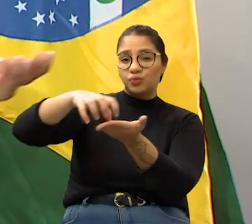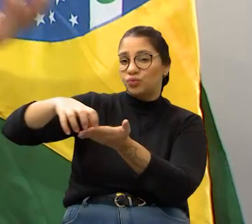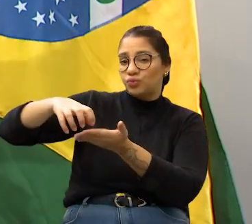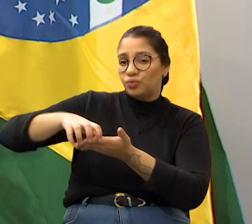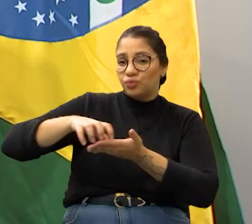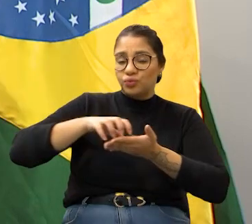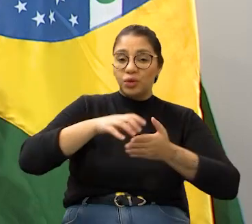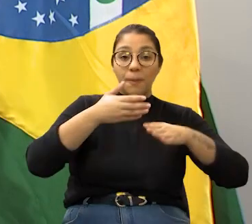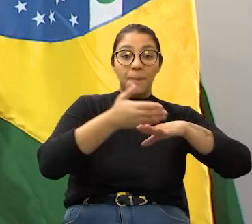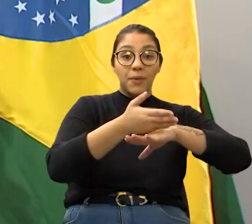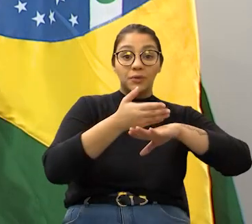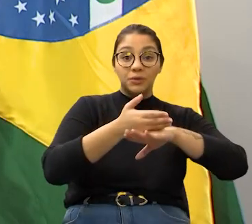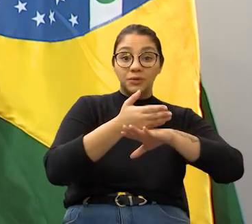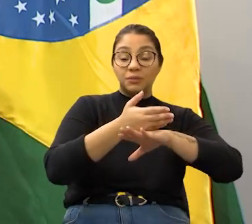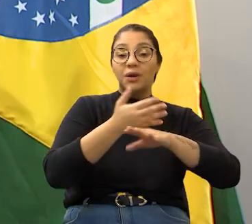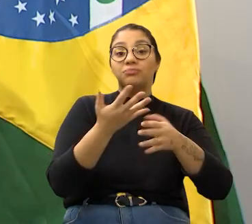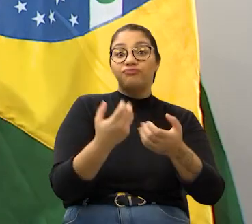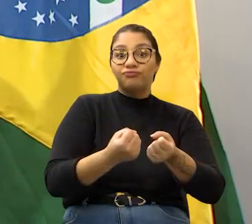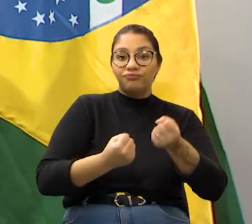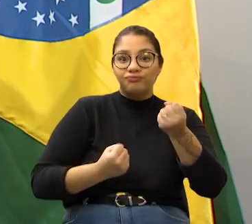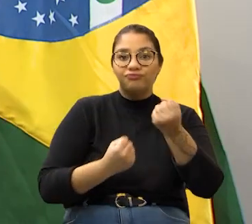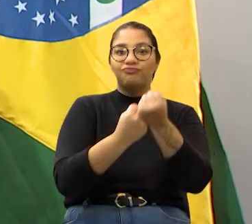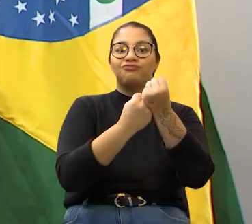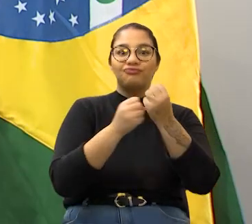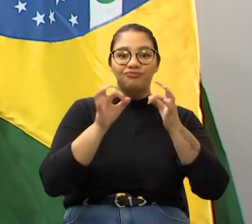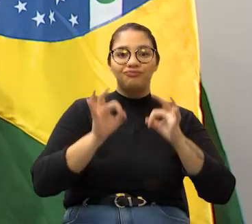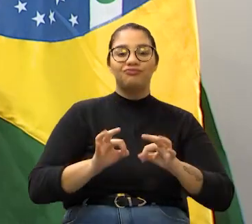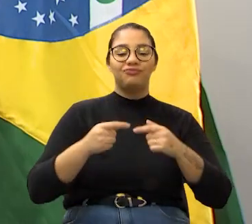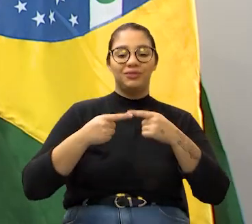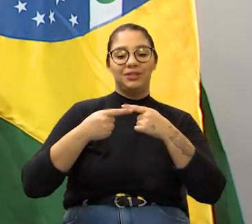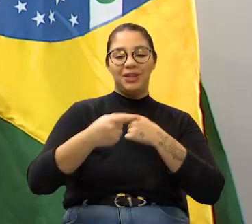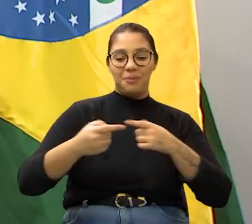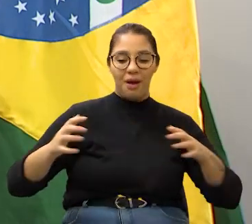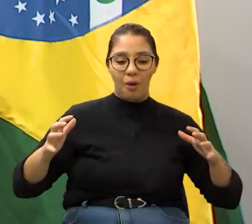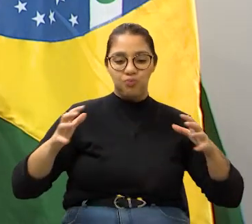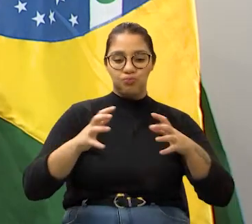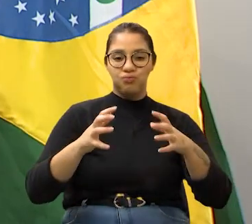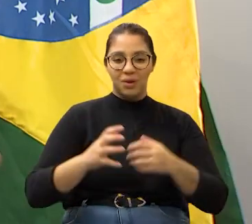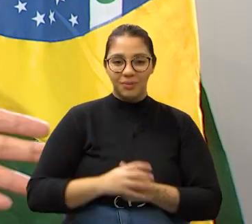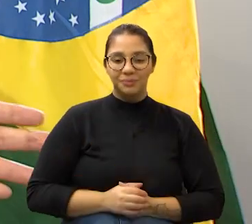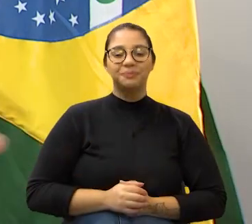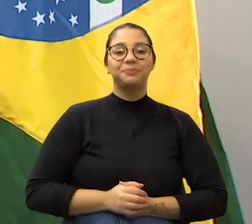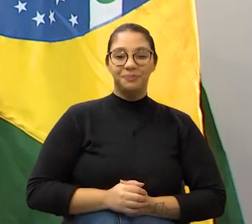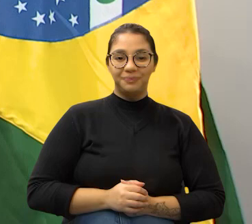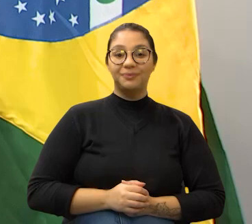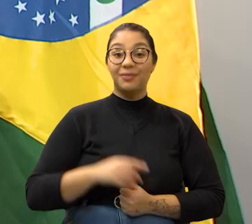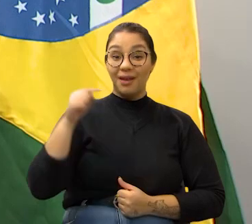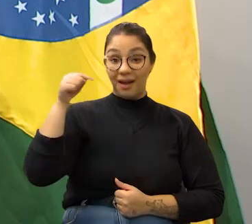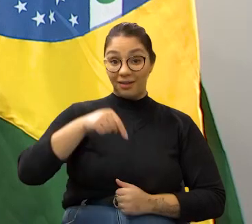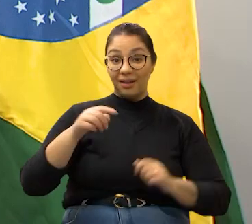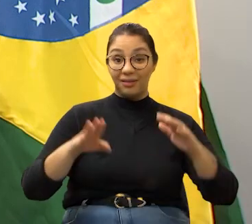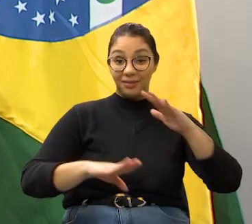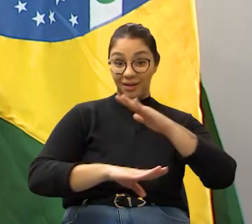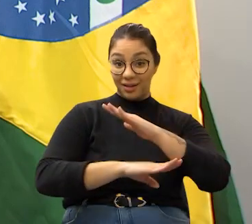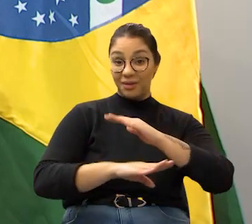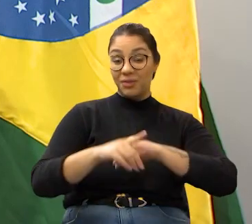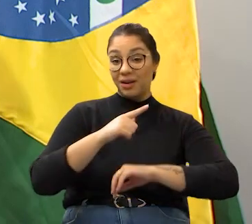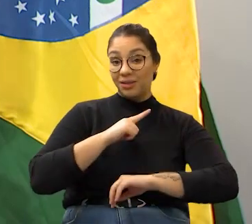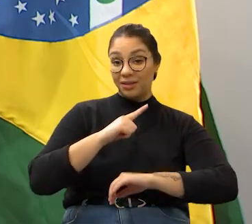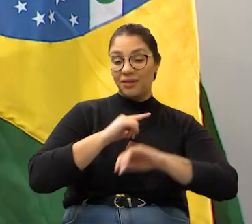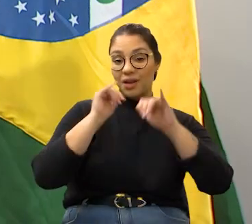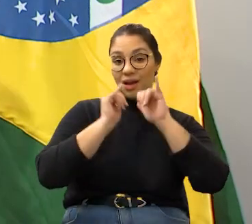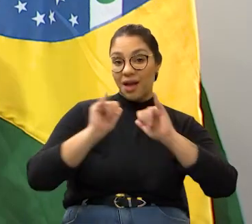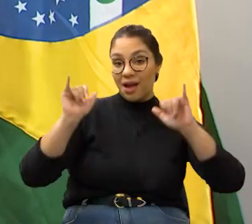aderindo, participando, dando força, né? Vitalidade para a semana. Nós tivemos aqui na Câmara, né,